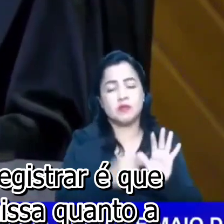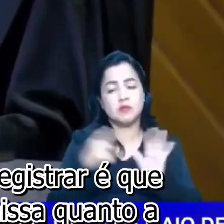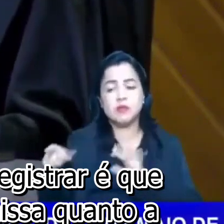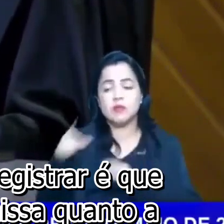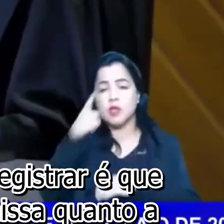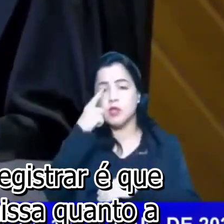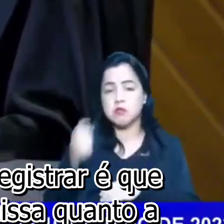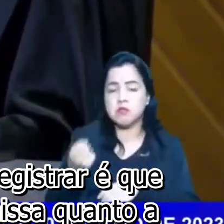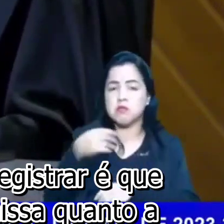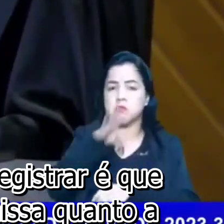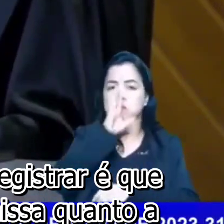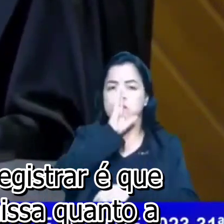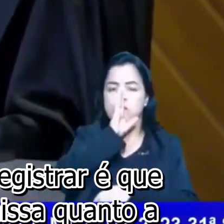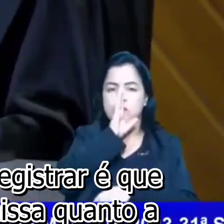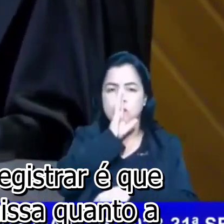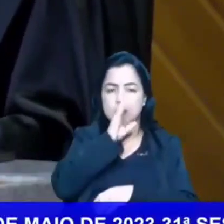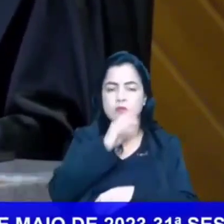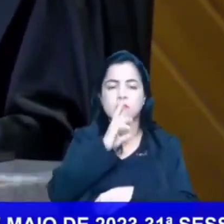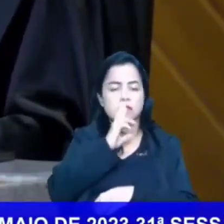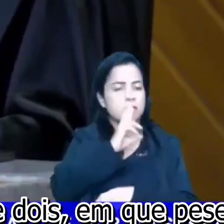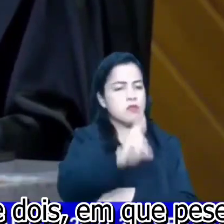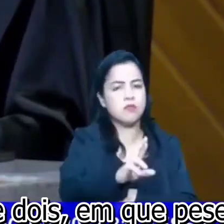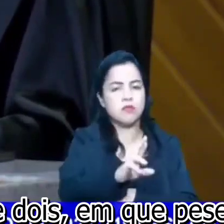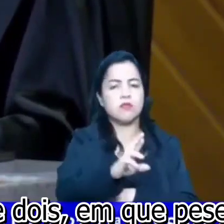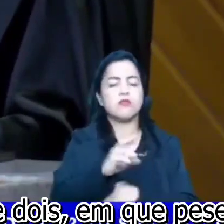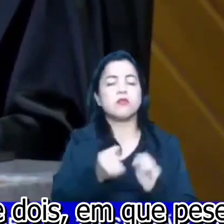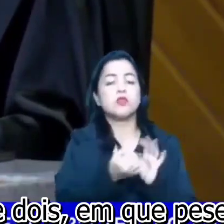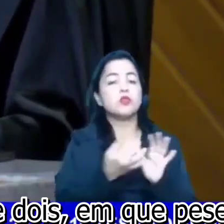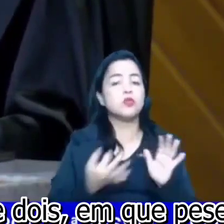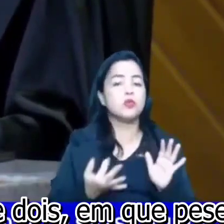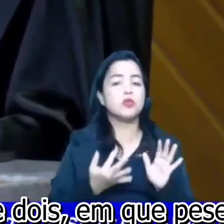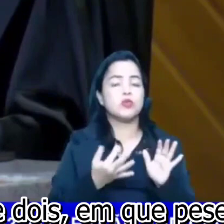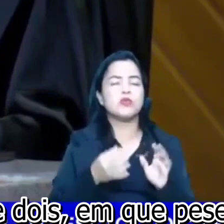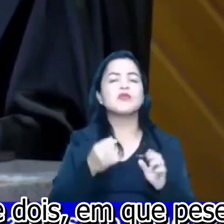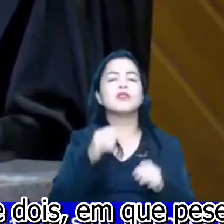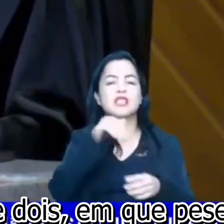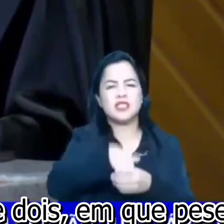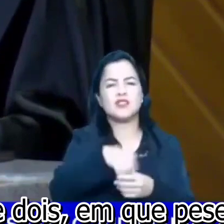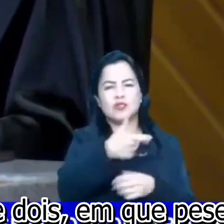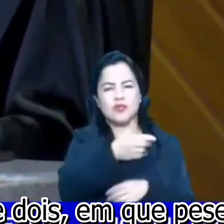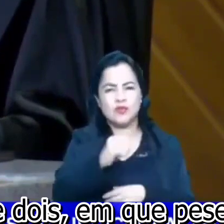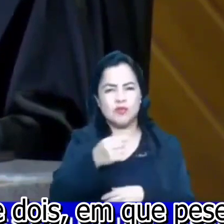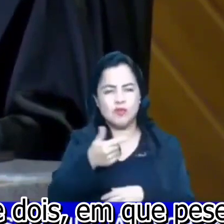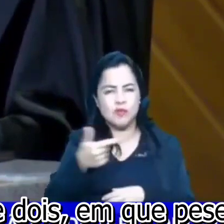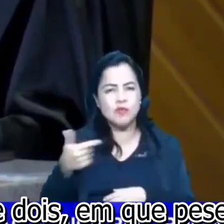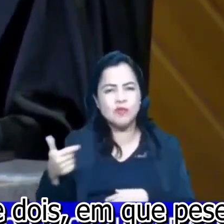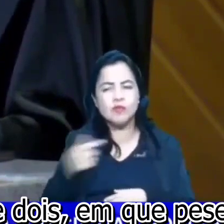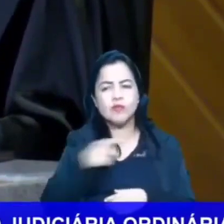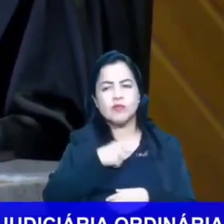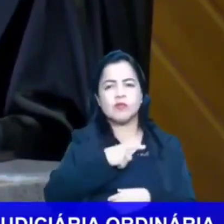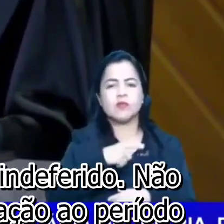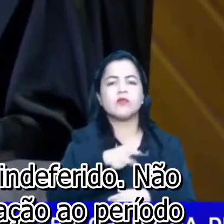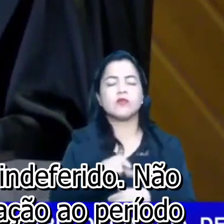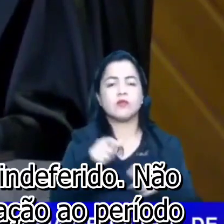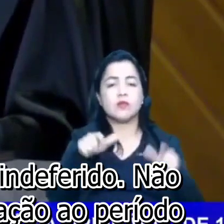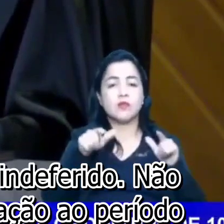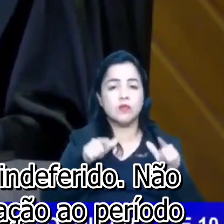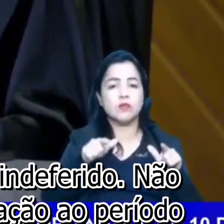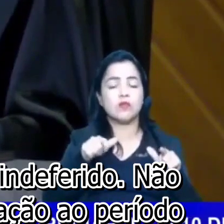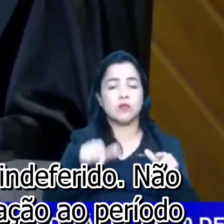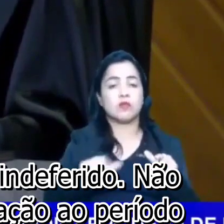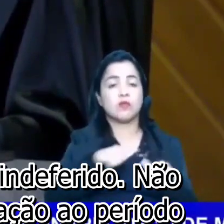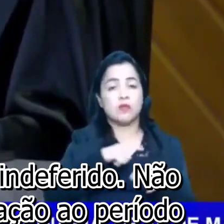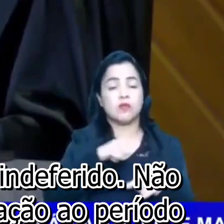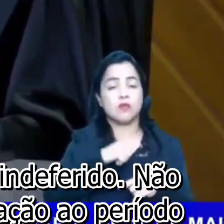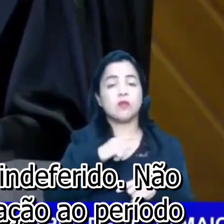interessada permaneceu omissa quanto à obrigação de apresentar suas contas nas eleições de 2022, em que pese o registro de candidatura da interessada